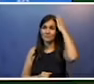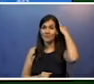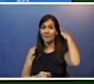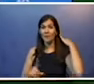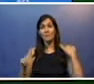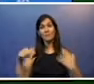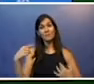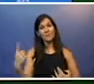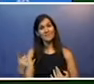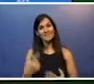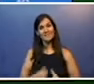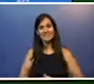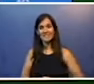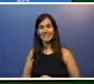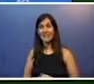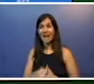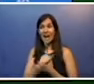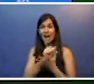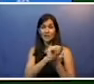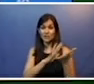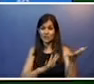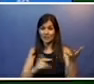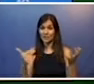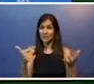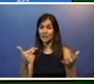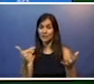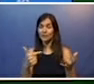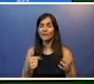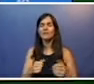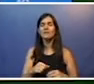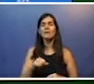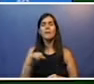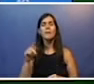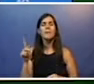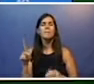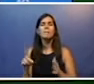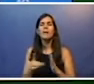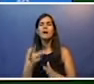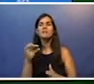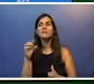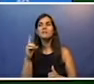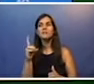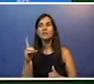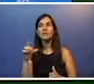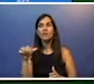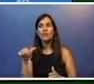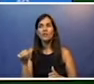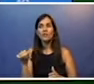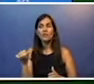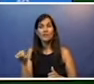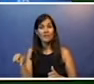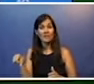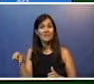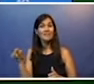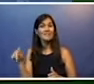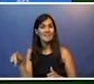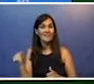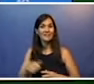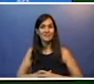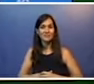a próxima? Atividade 2, página 197. Aqui tem uma tabelinha para ajudar o aluno,